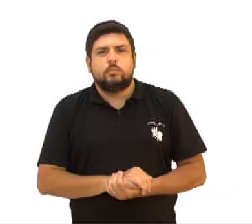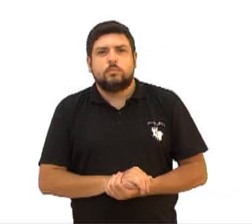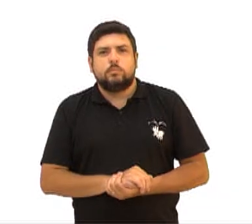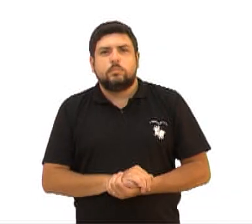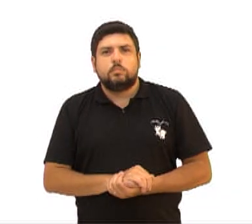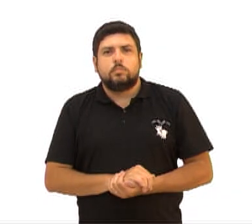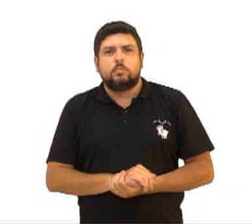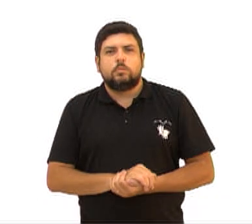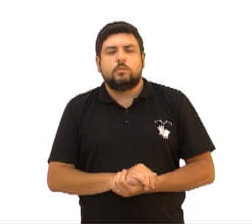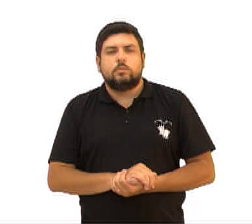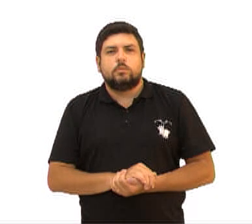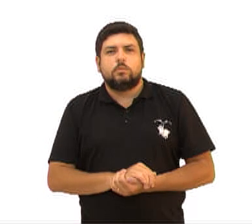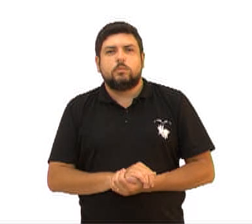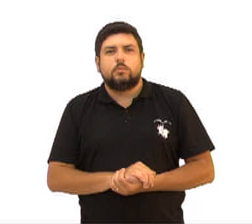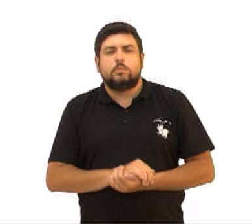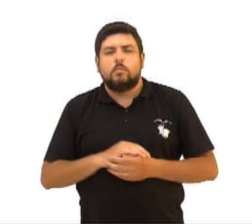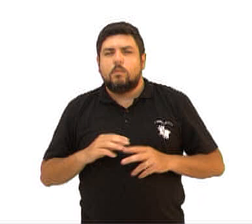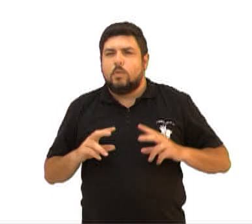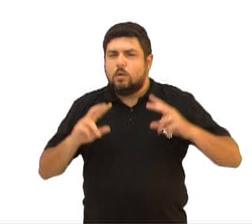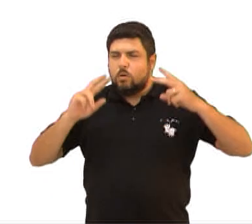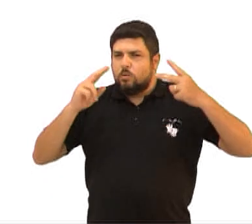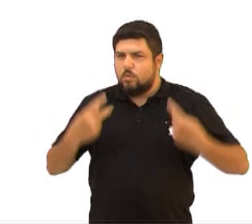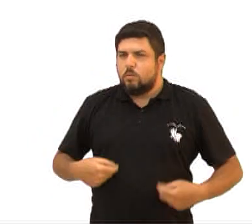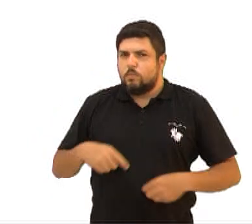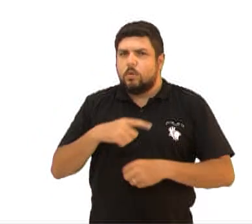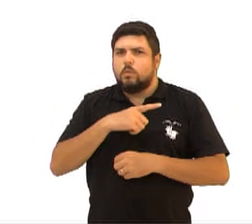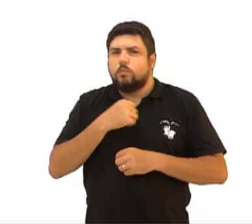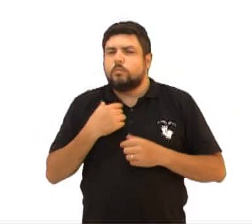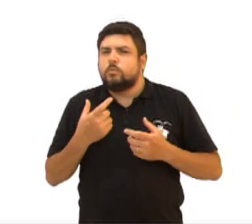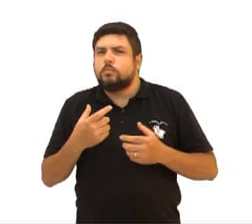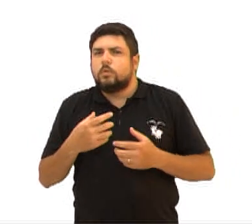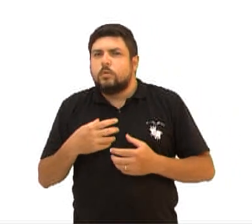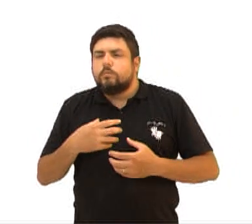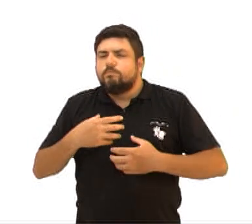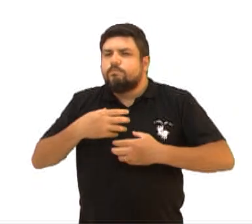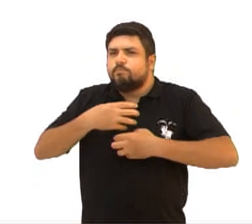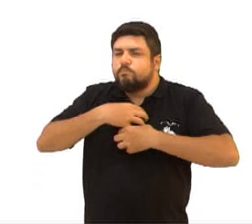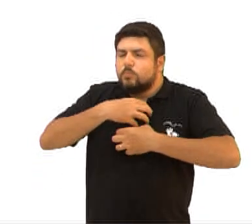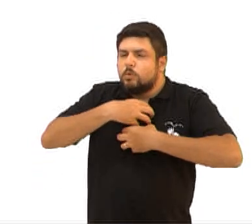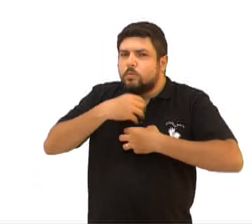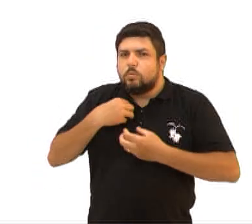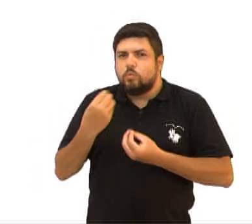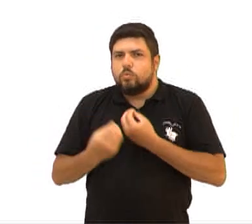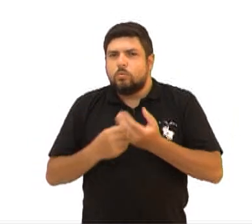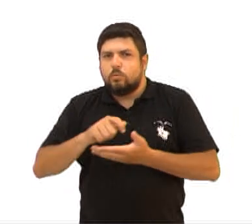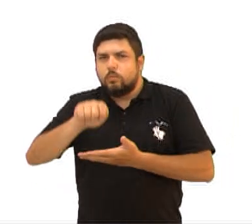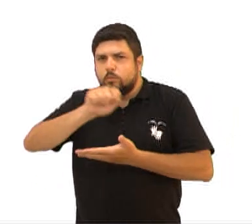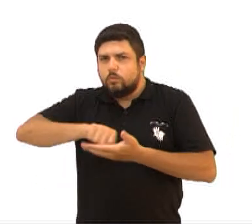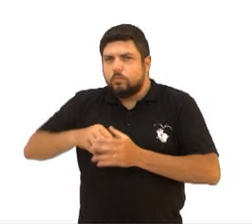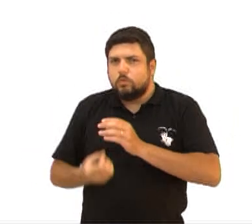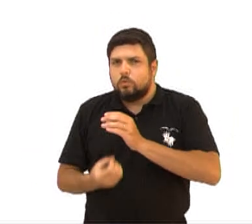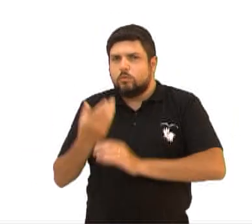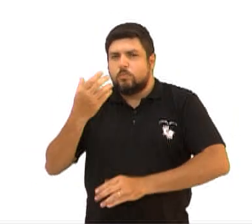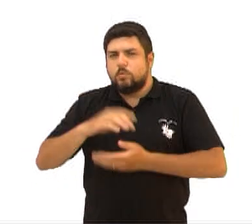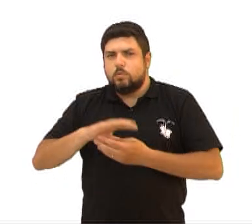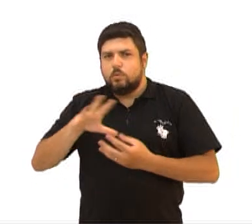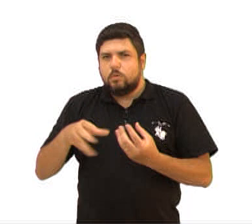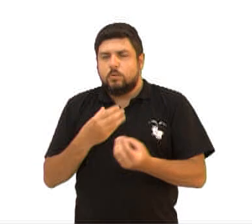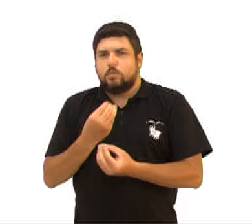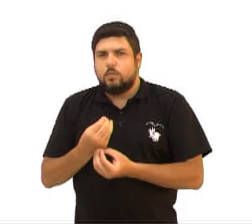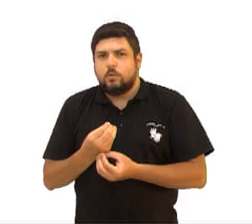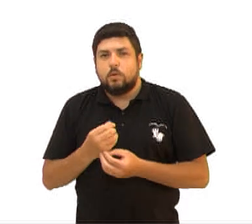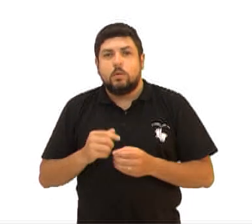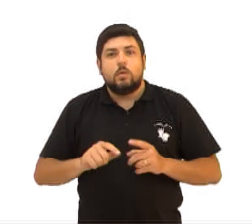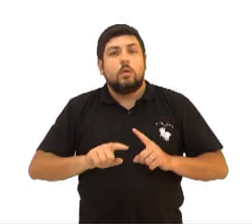O ser humano possui um lugar indispensável para a criação de obra de arte, aquele ser humano chamado Dasein, que é o ser aí, certo? Mas não é dele